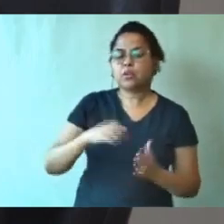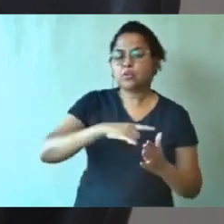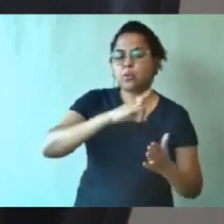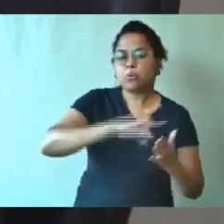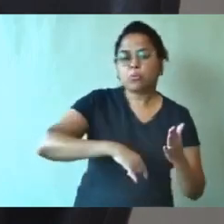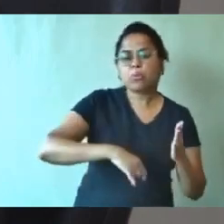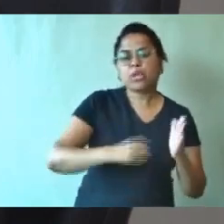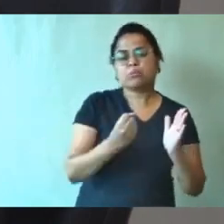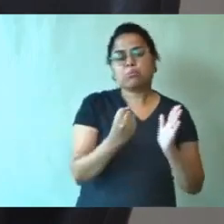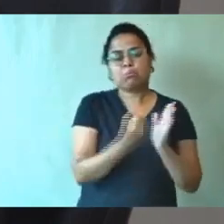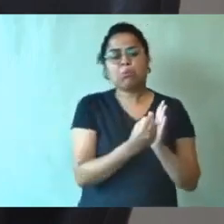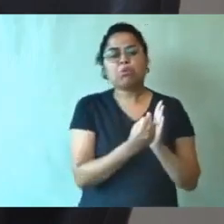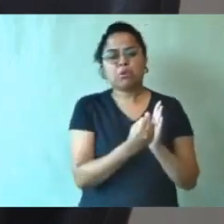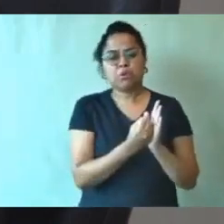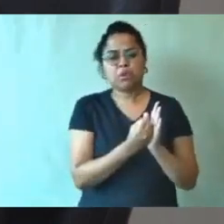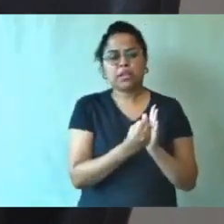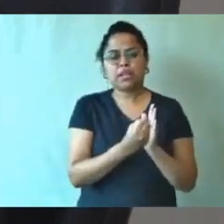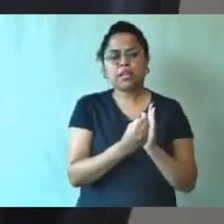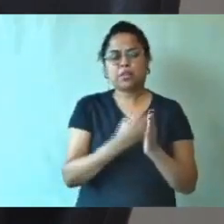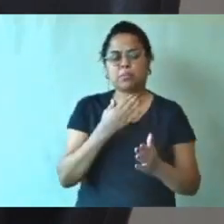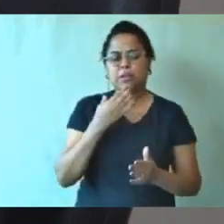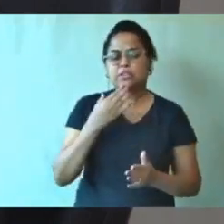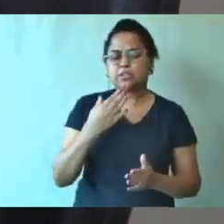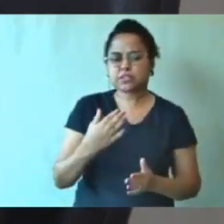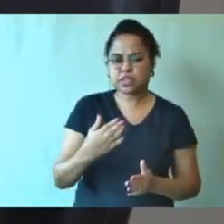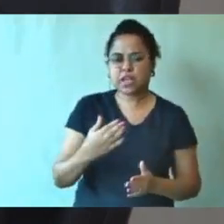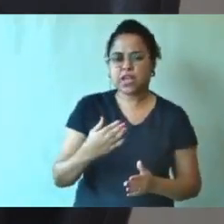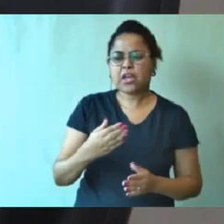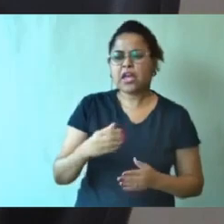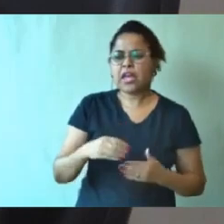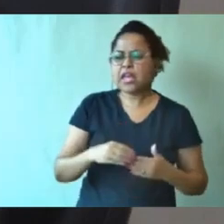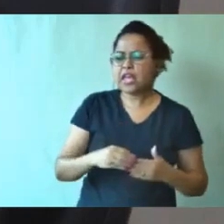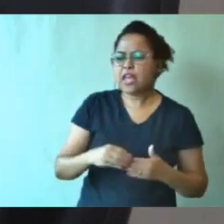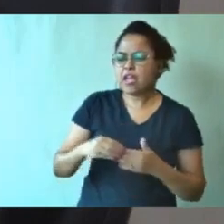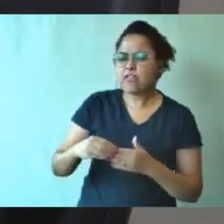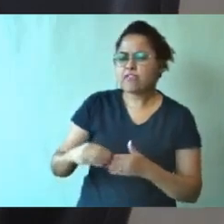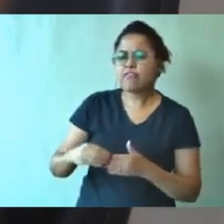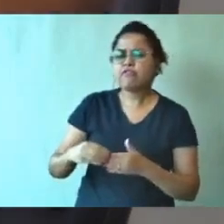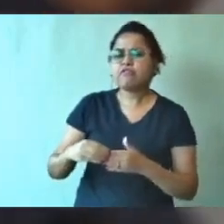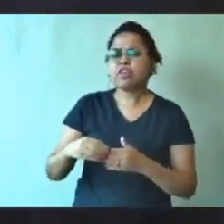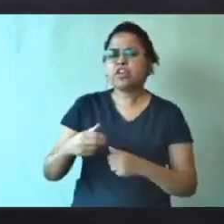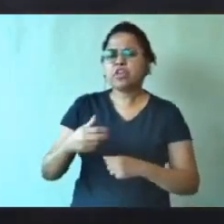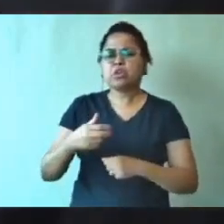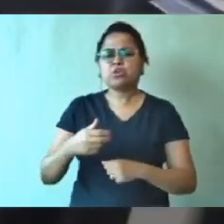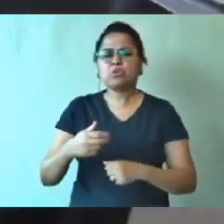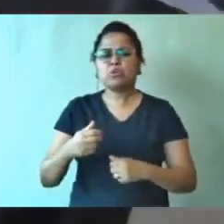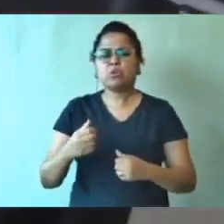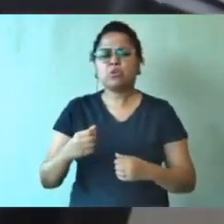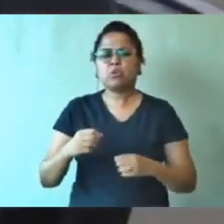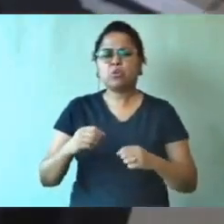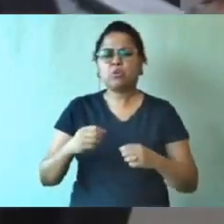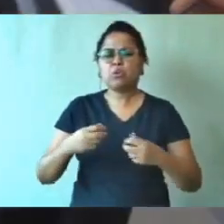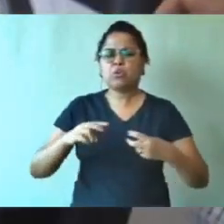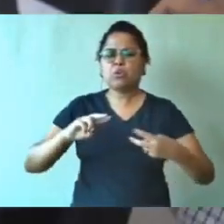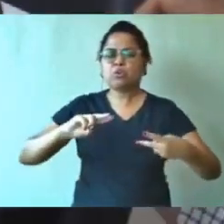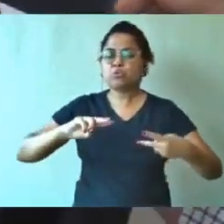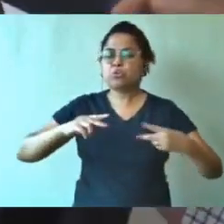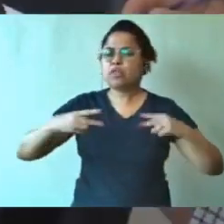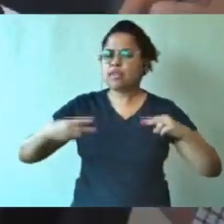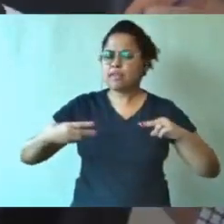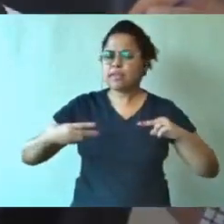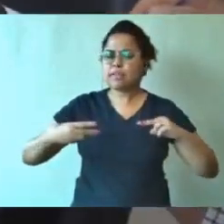é petição requerendo o envio do link para acesso da reunião do CPI dos ônibus sem qualidade, a ser realizada no